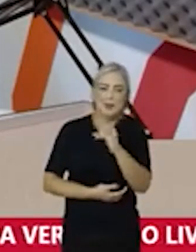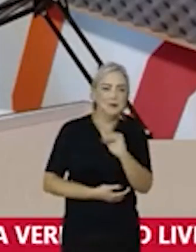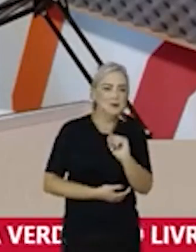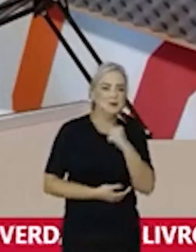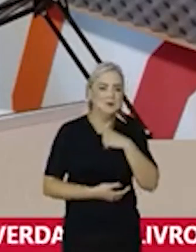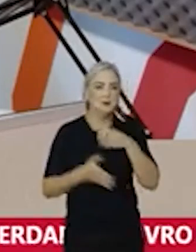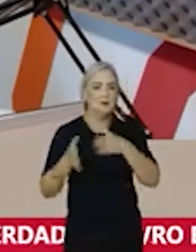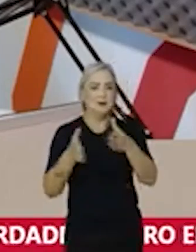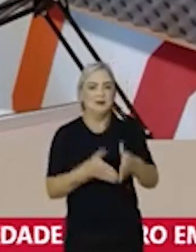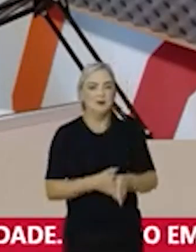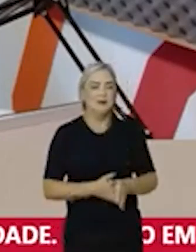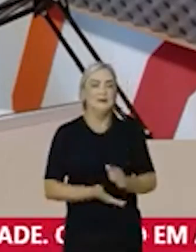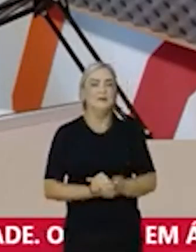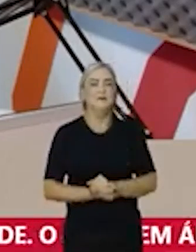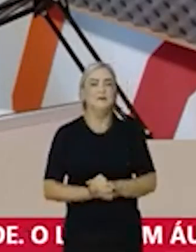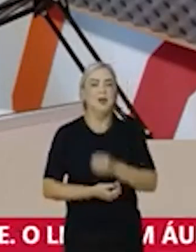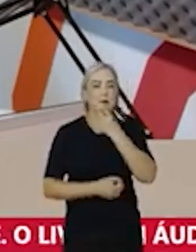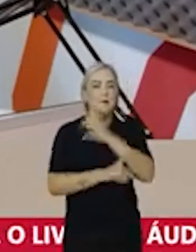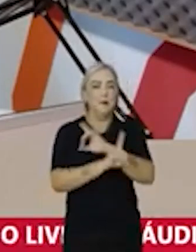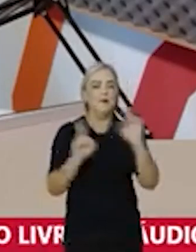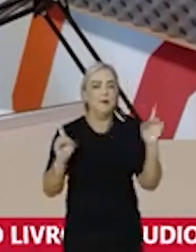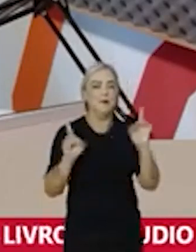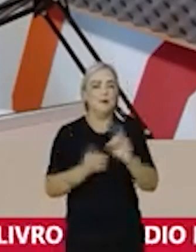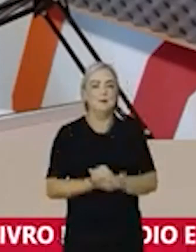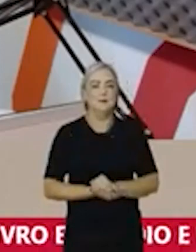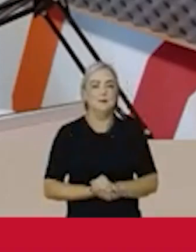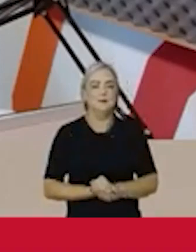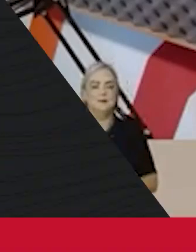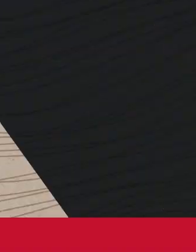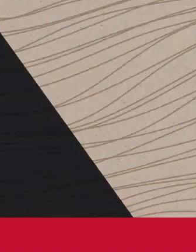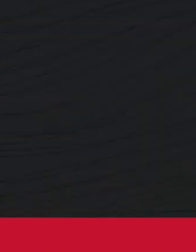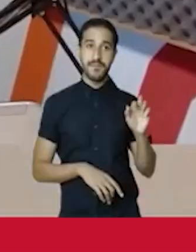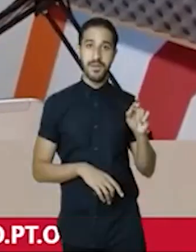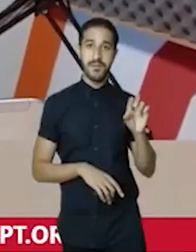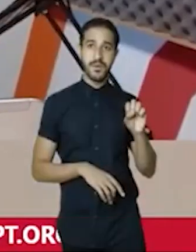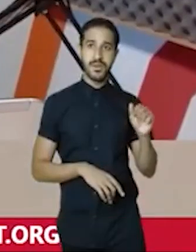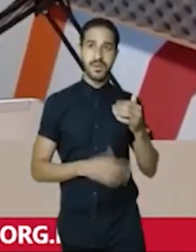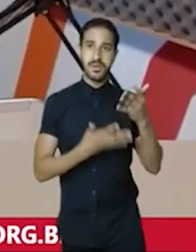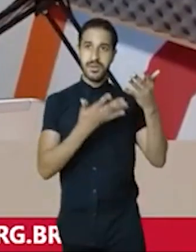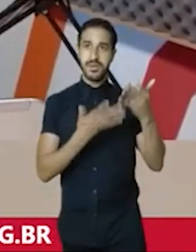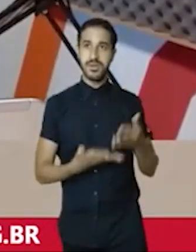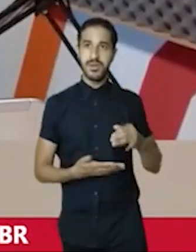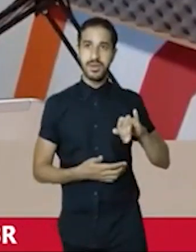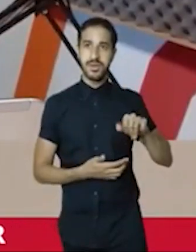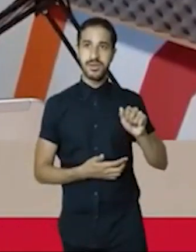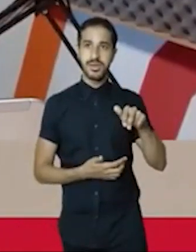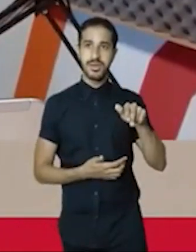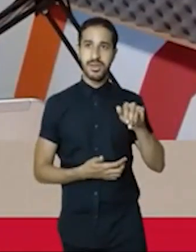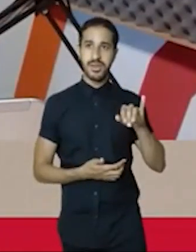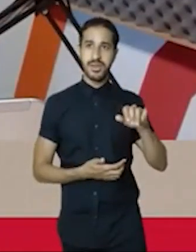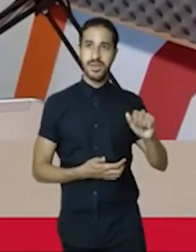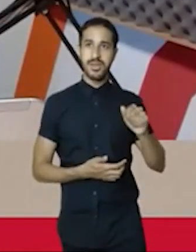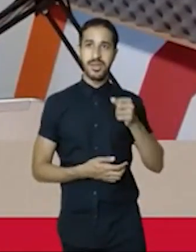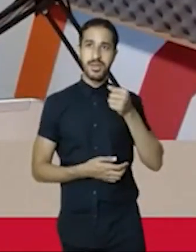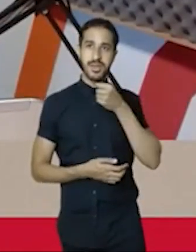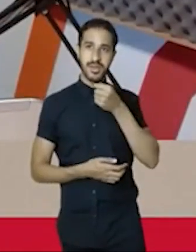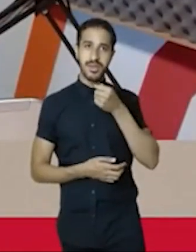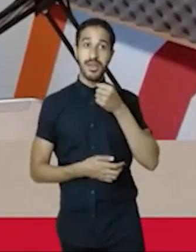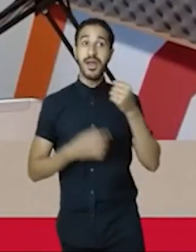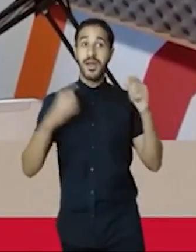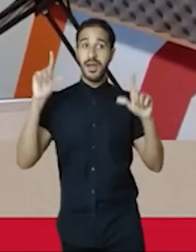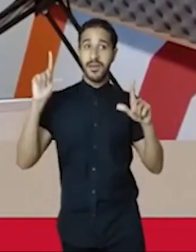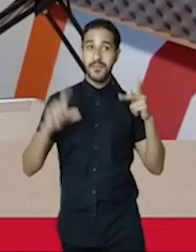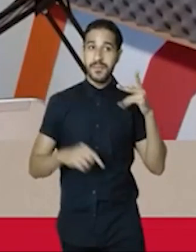sua participação. Até a próxima. Um bom dia. Beleza, até a próxima. Bem-vinda, Janaína, ao Jornal Rádio PT.